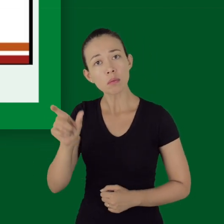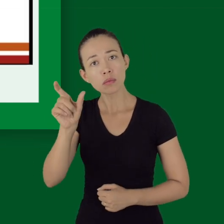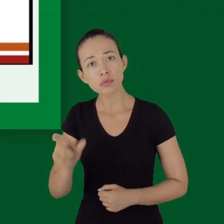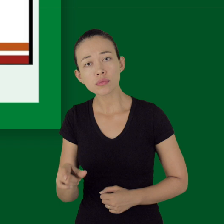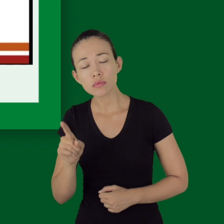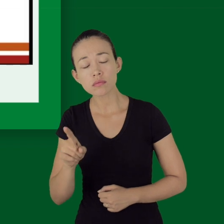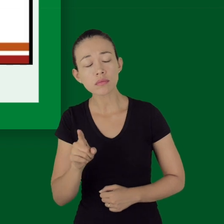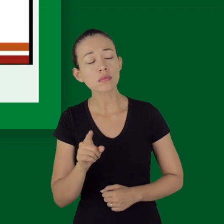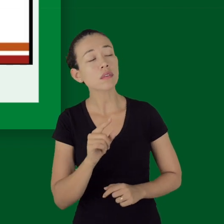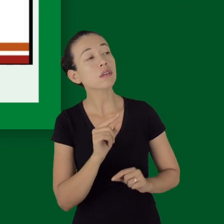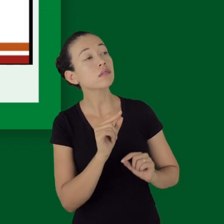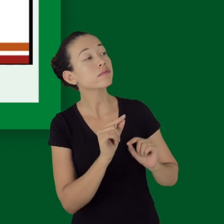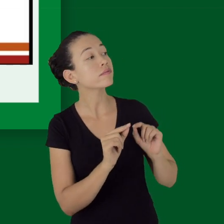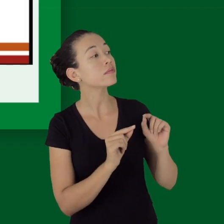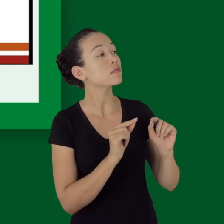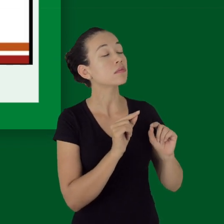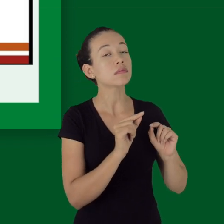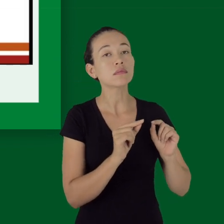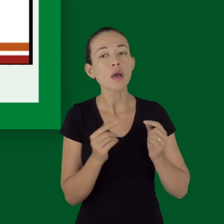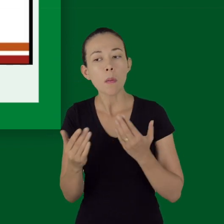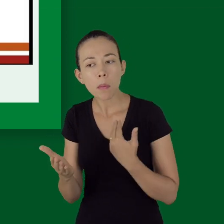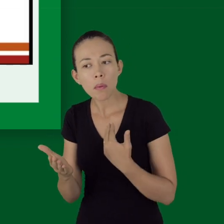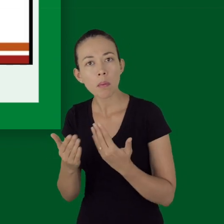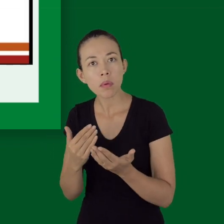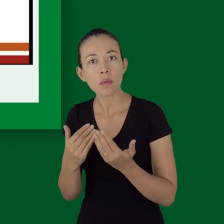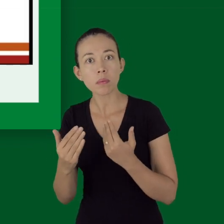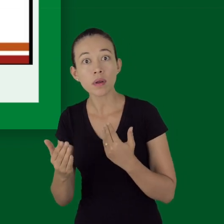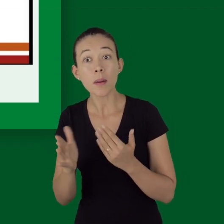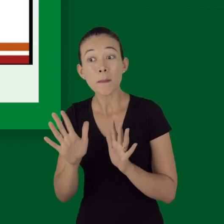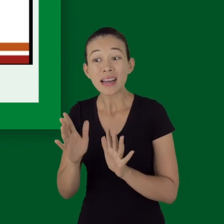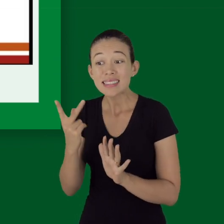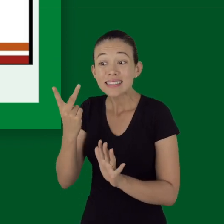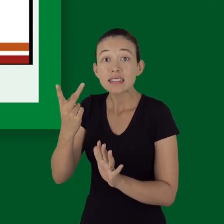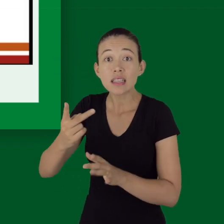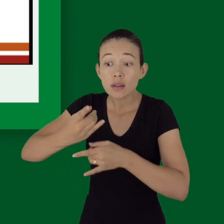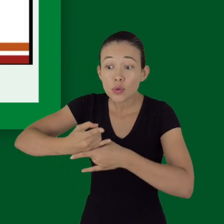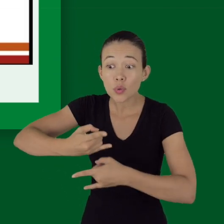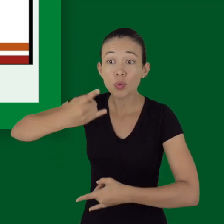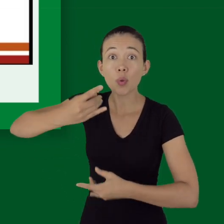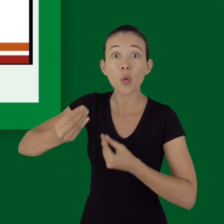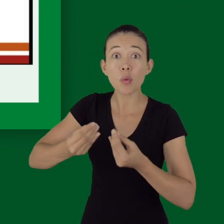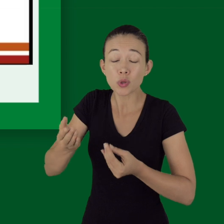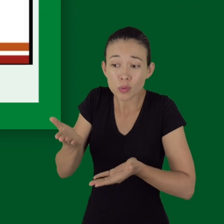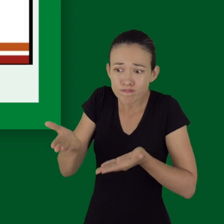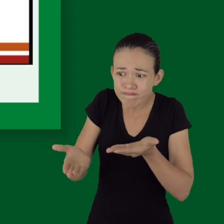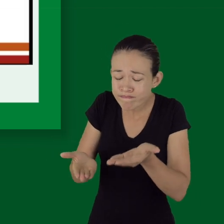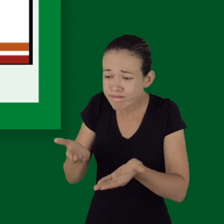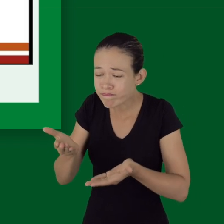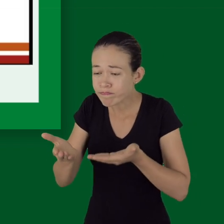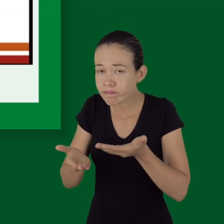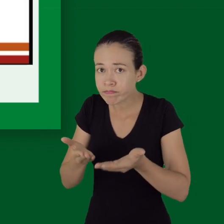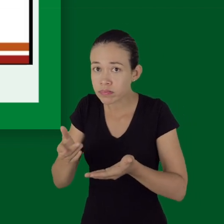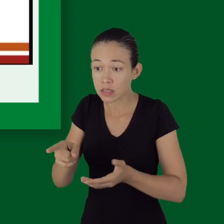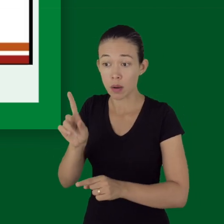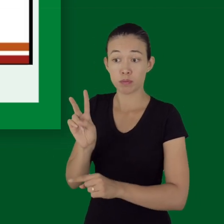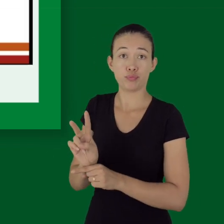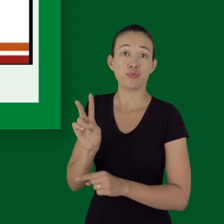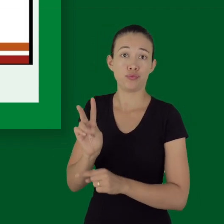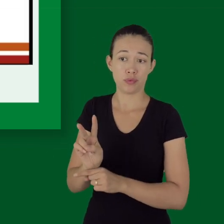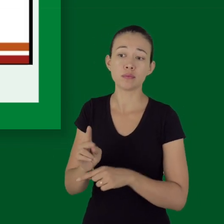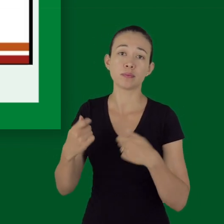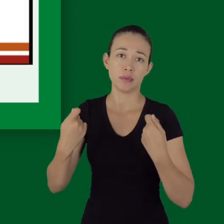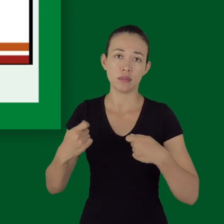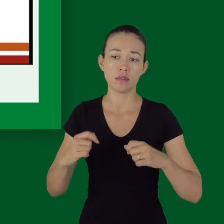ter um grande cuidado na preservação dessa coluna, com a estabilização. Porque eu posso estar lidando